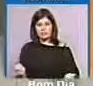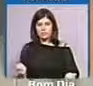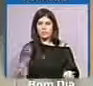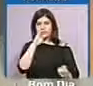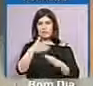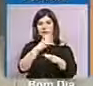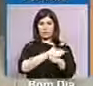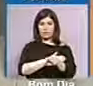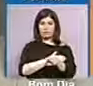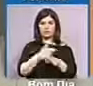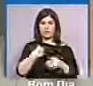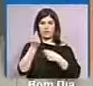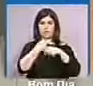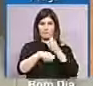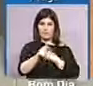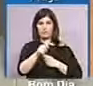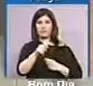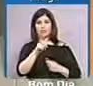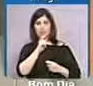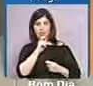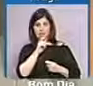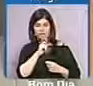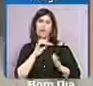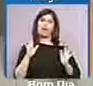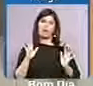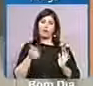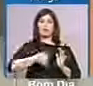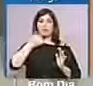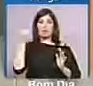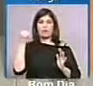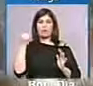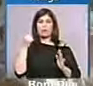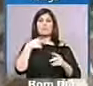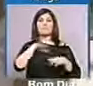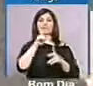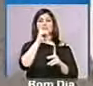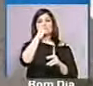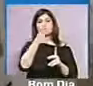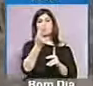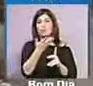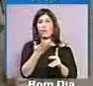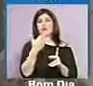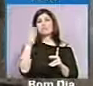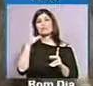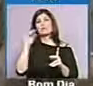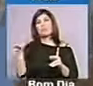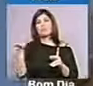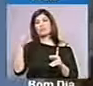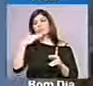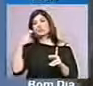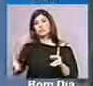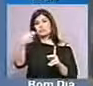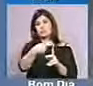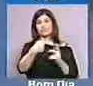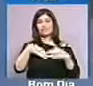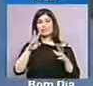os imóveis dos promotores antes, enquanto são deles, eu consigo vendê-los, nomeadamente se tiver crédito para os financiar. E evitávamos um problema, que é a questão do desemprego.